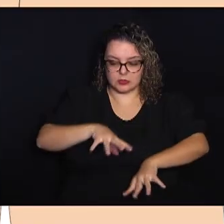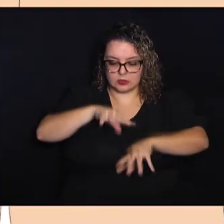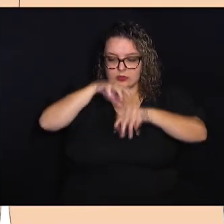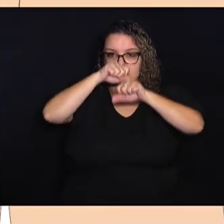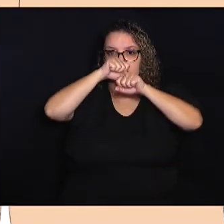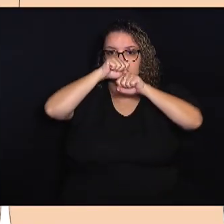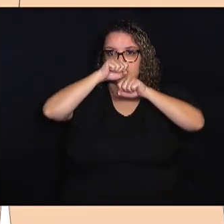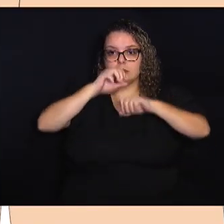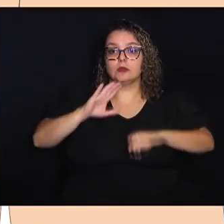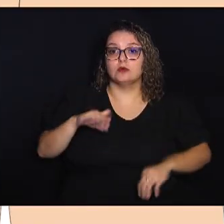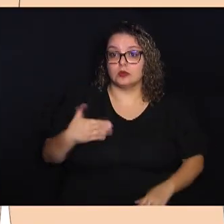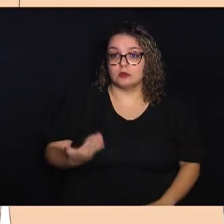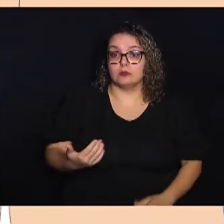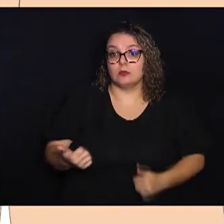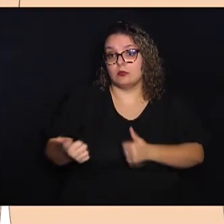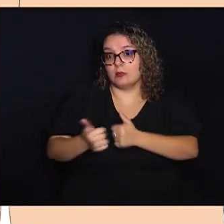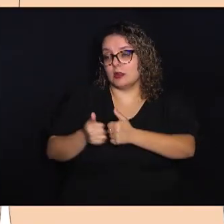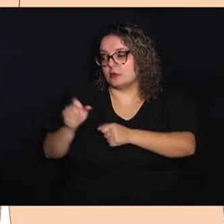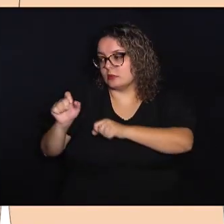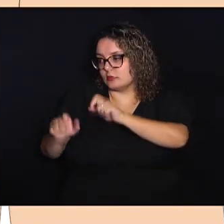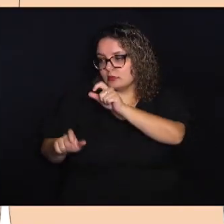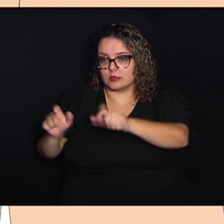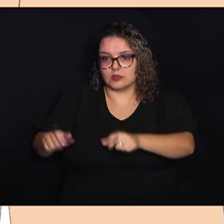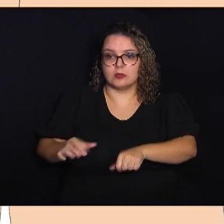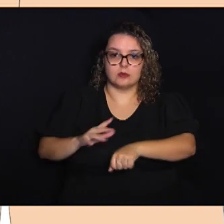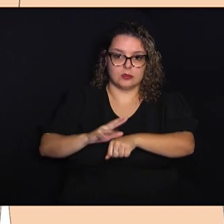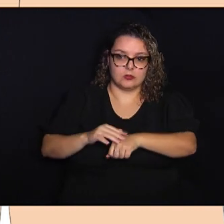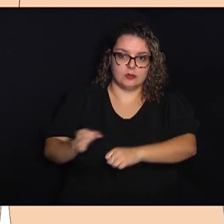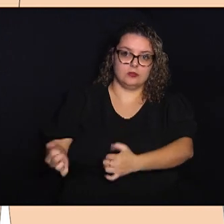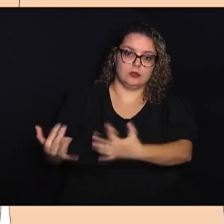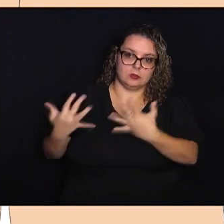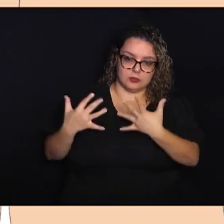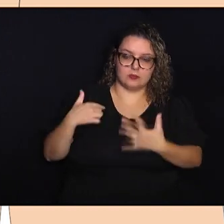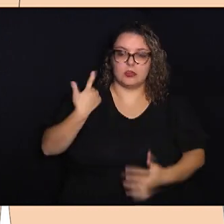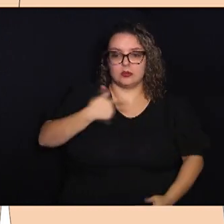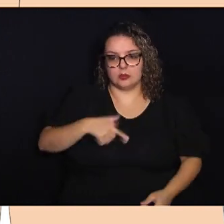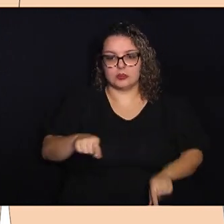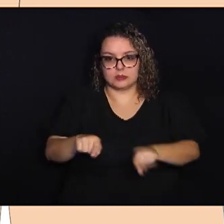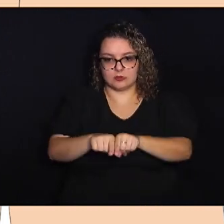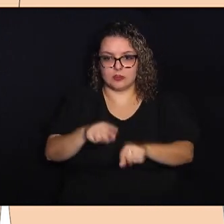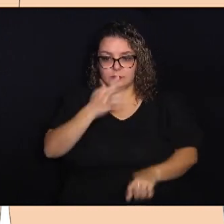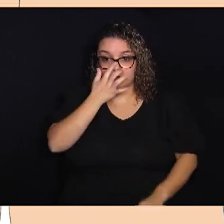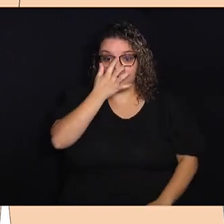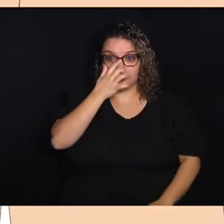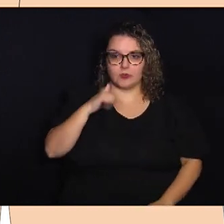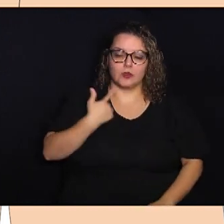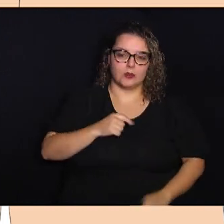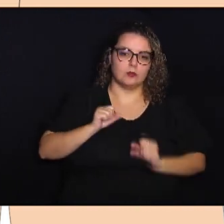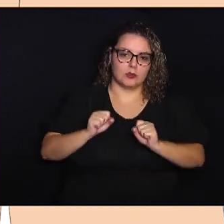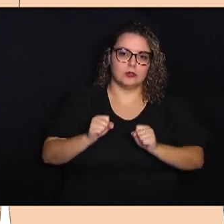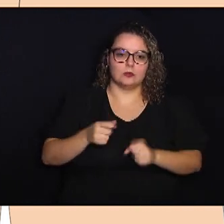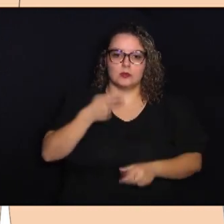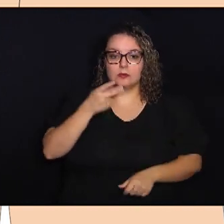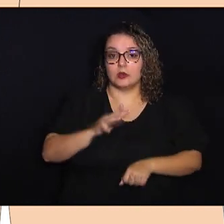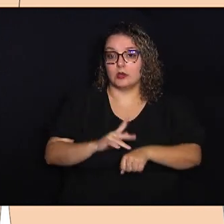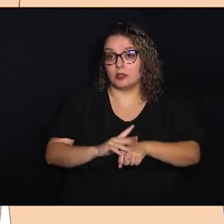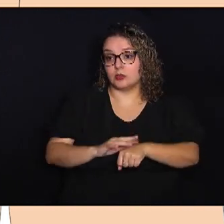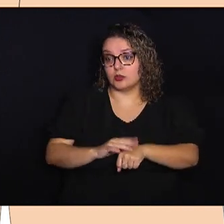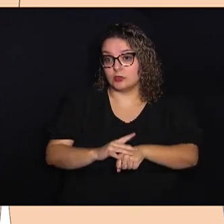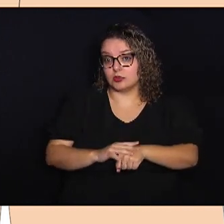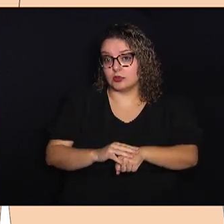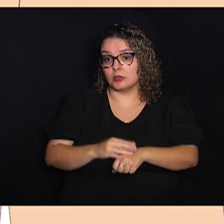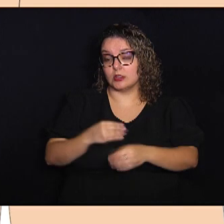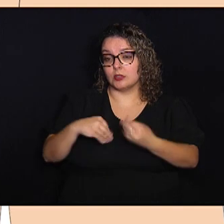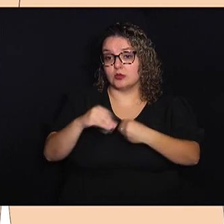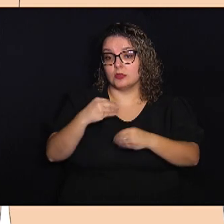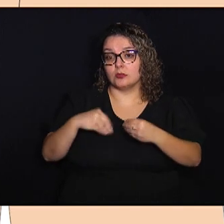quando está próximo de alguém que está com alguma dessa doença e acaba transmitindo para a gente. A gente pode citar também patologias, doenças que envolvem